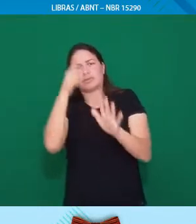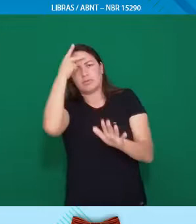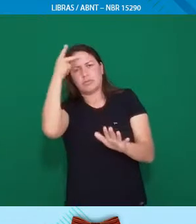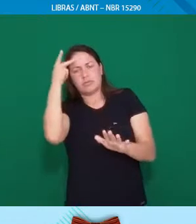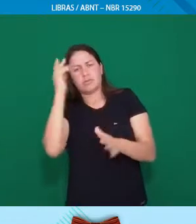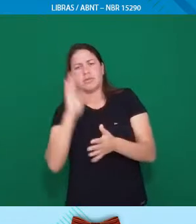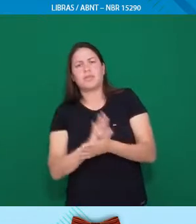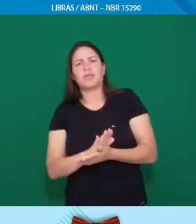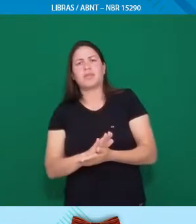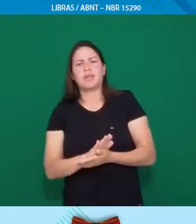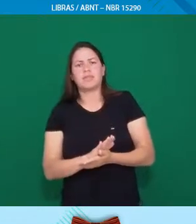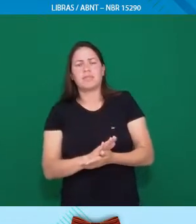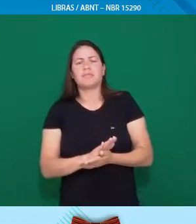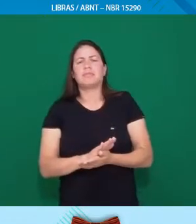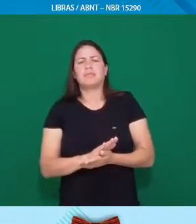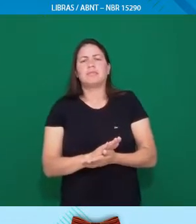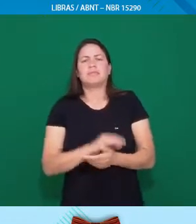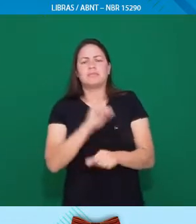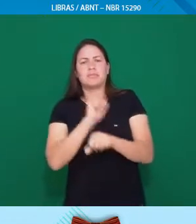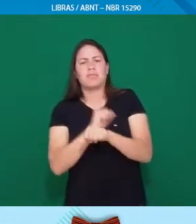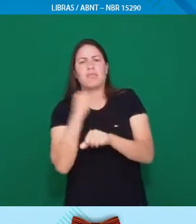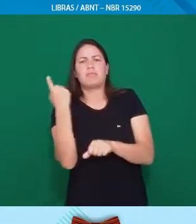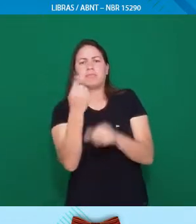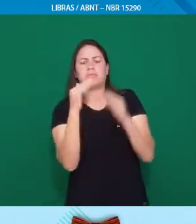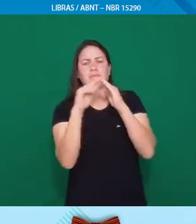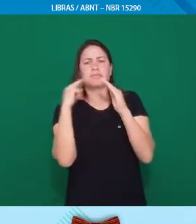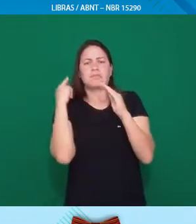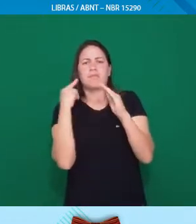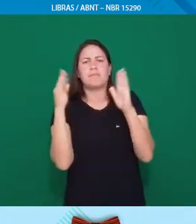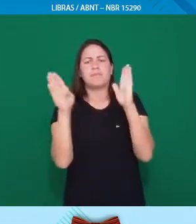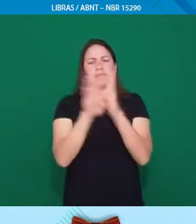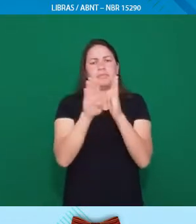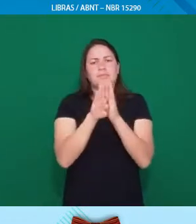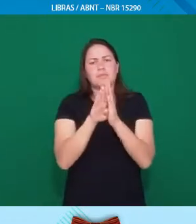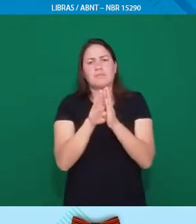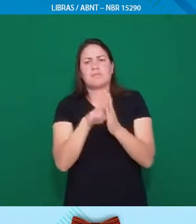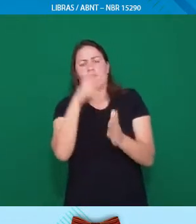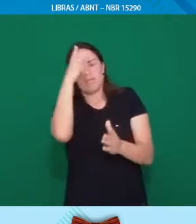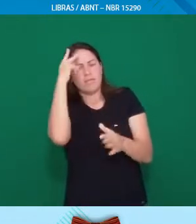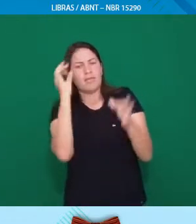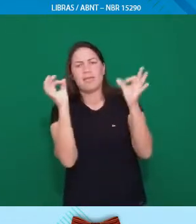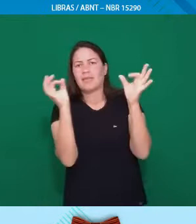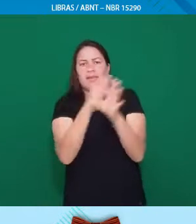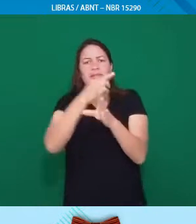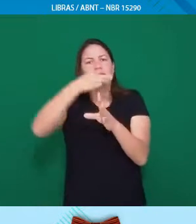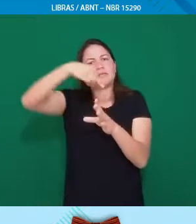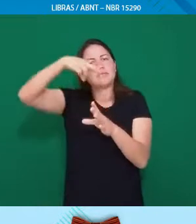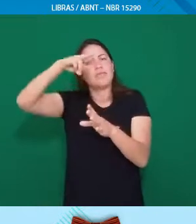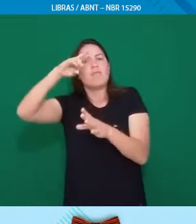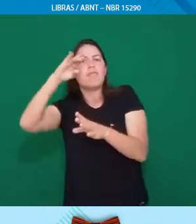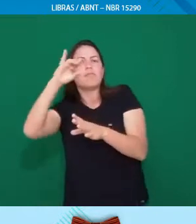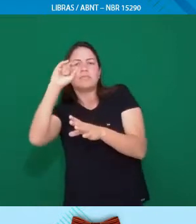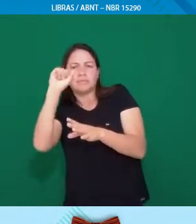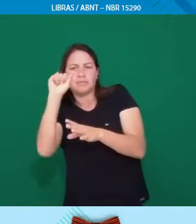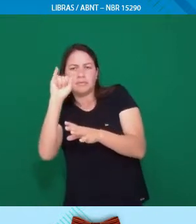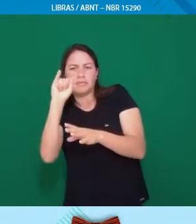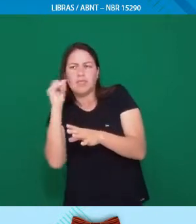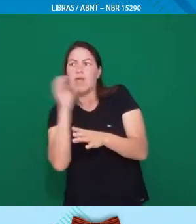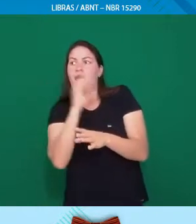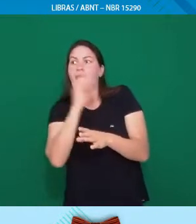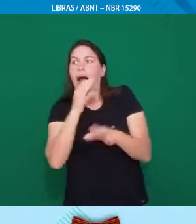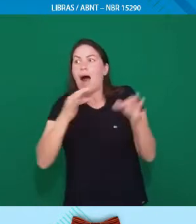exemplar que é uma doação que seria feito downloading de nós iria receber lá mas hoje como convite da Marli a gente programou isso aqui